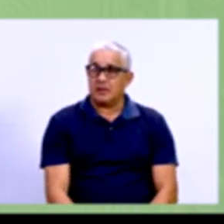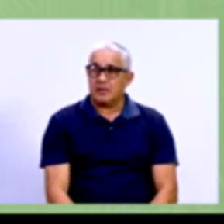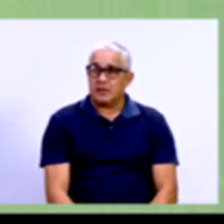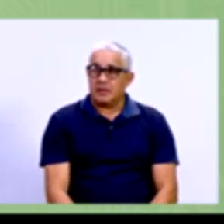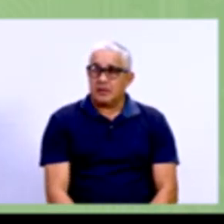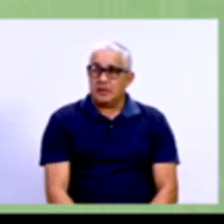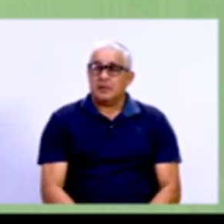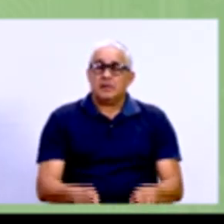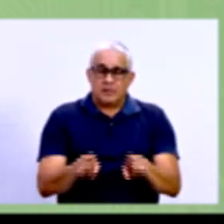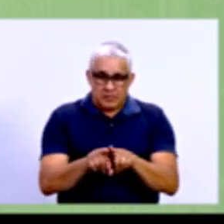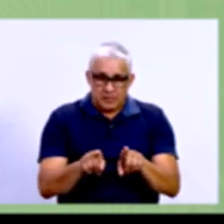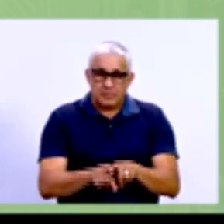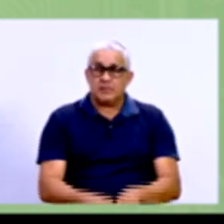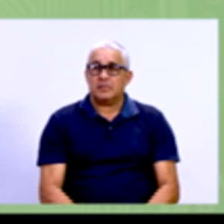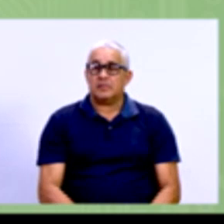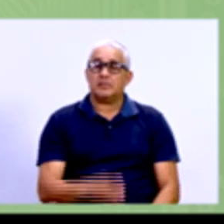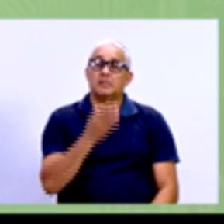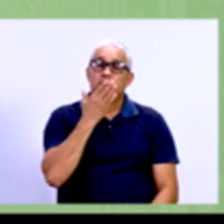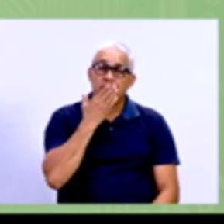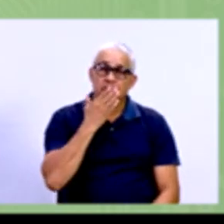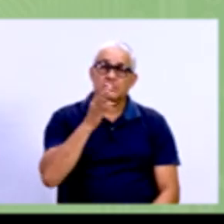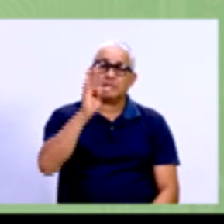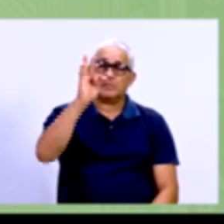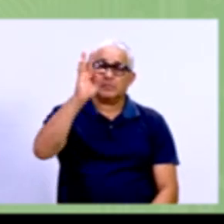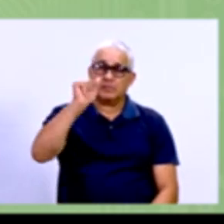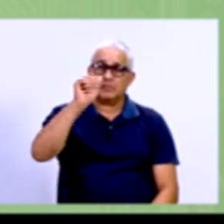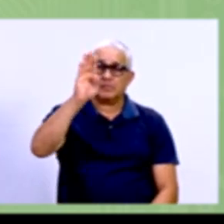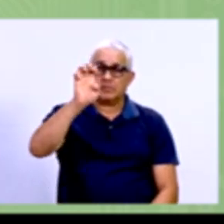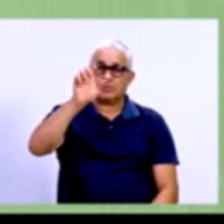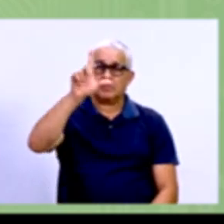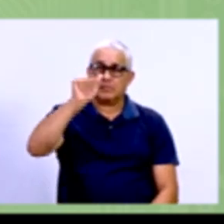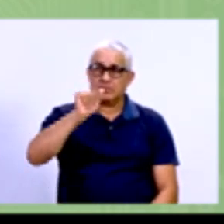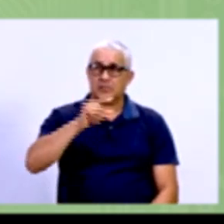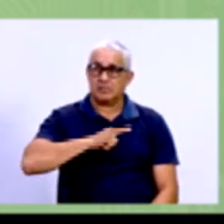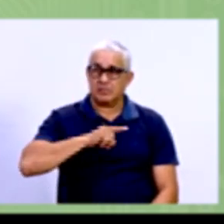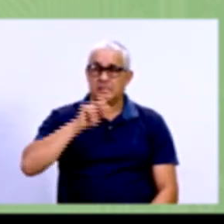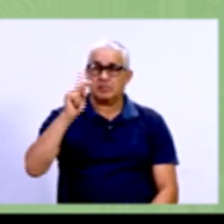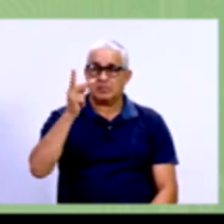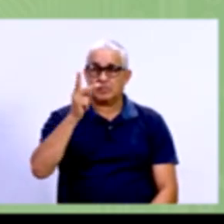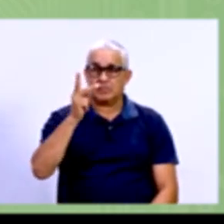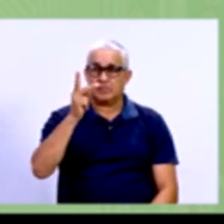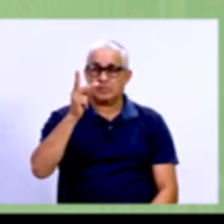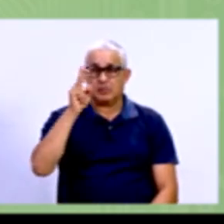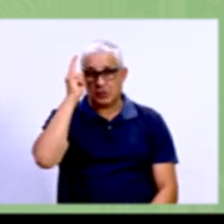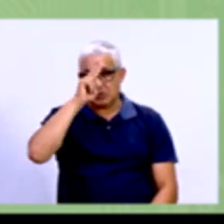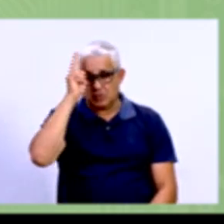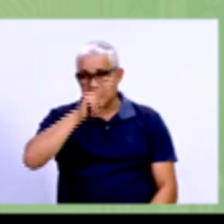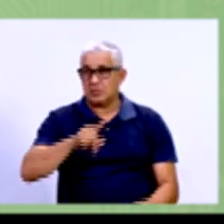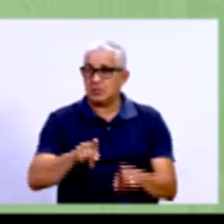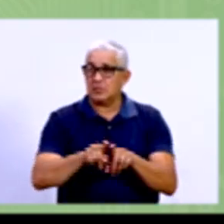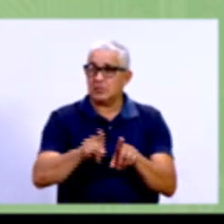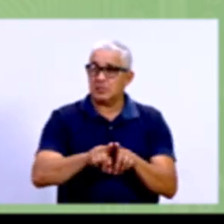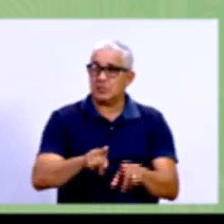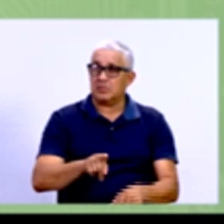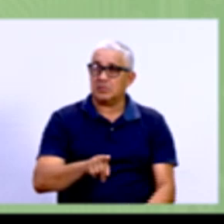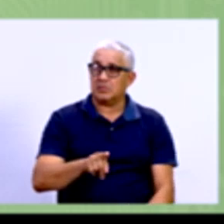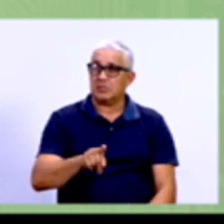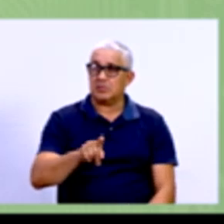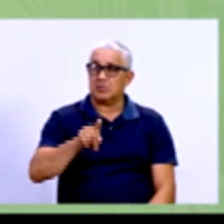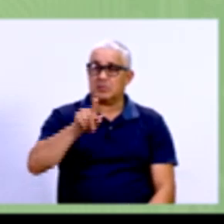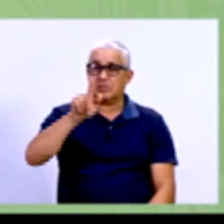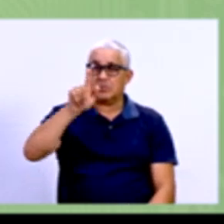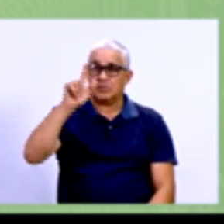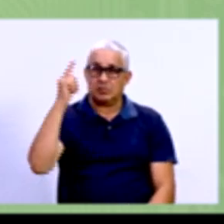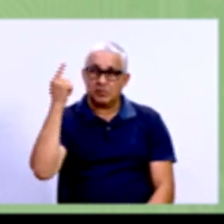Nós falamos também sobre os tipos de tabelas, né? A gente tem a tabela de série histórica, a tabela de série geográfica e a